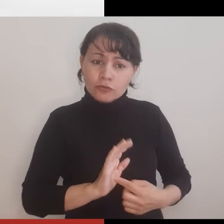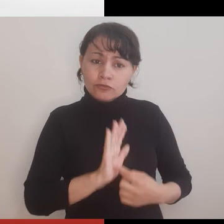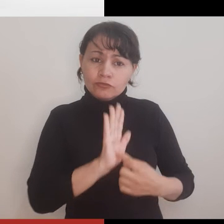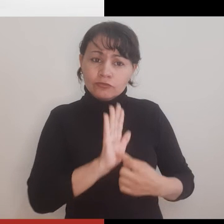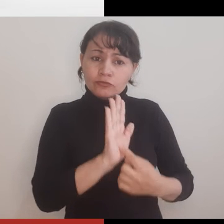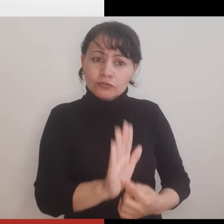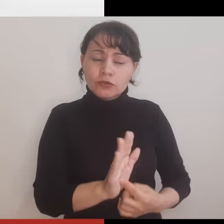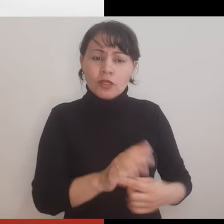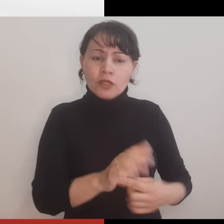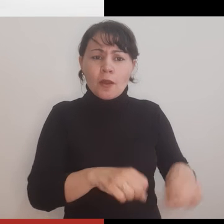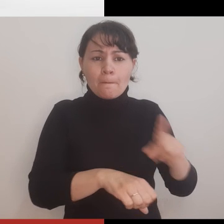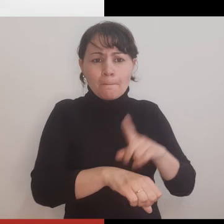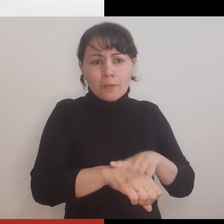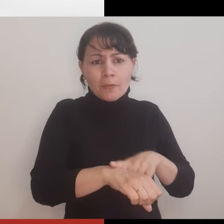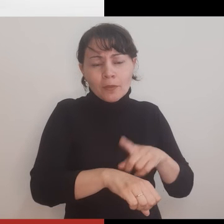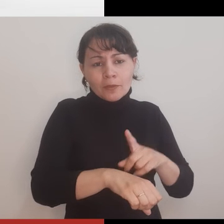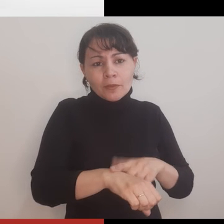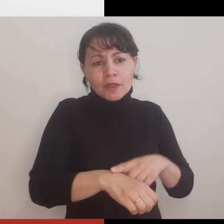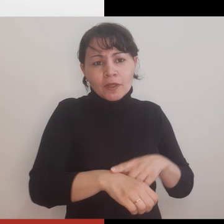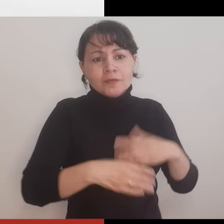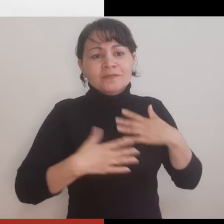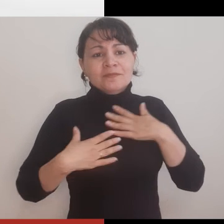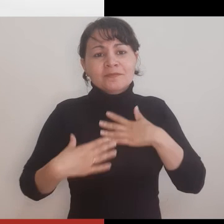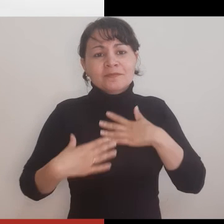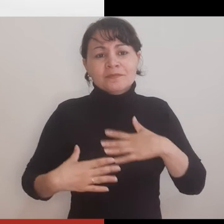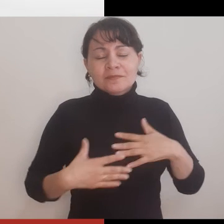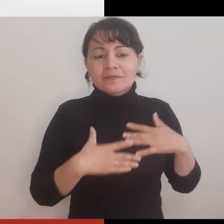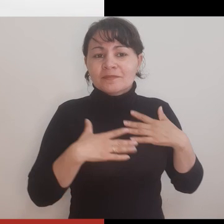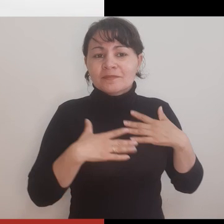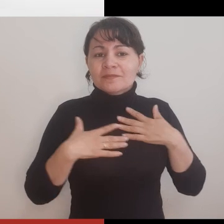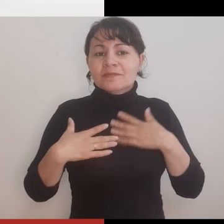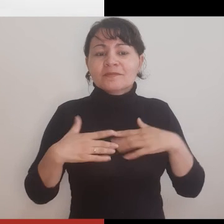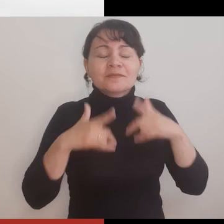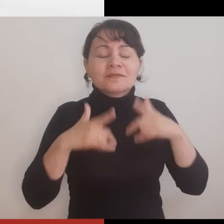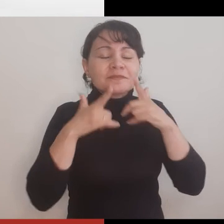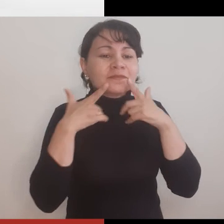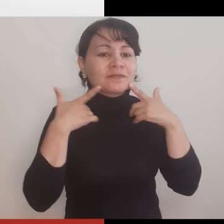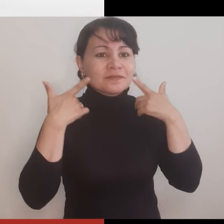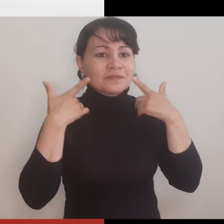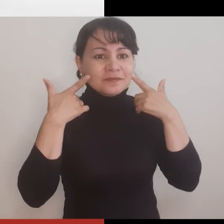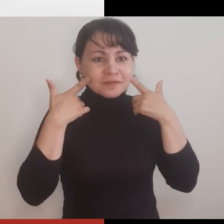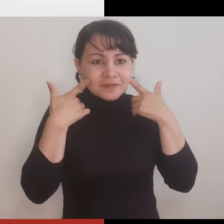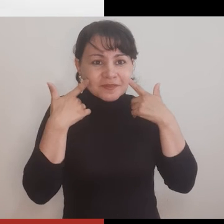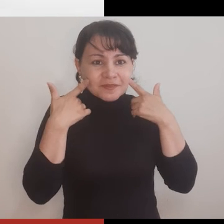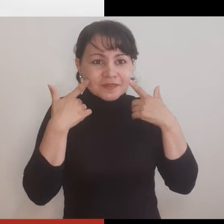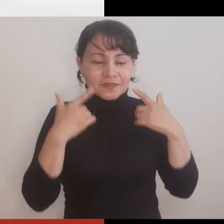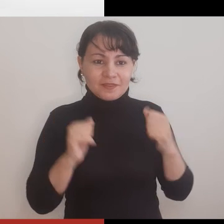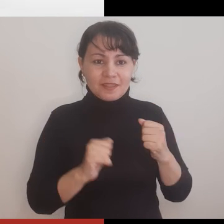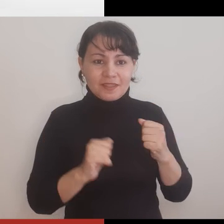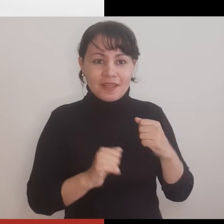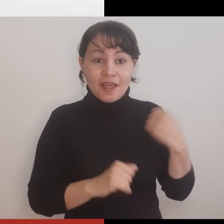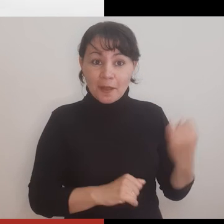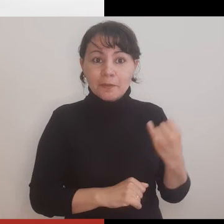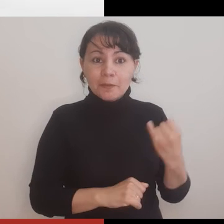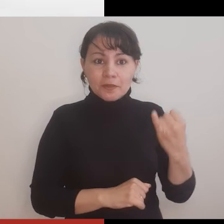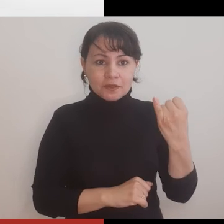de prazer e de um pouco de descontração para esses profissionais é importante.